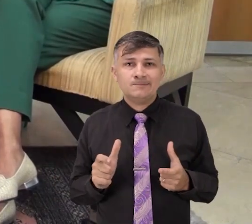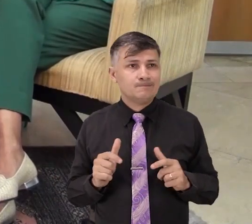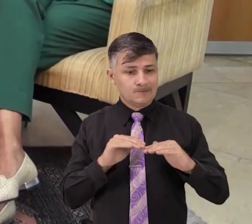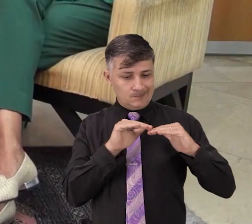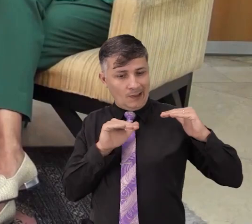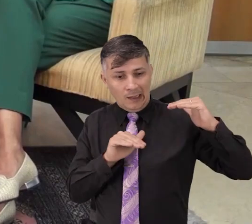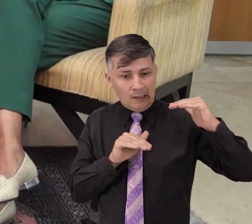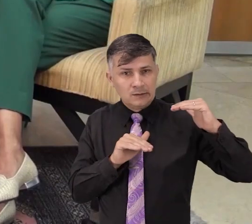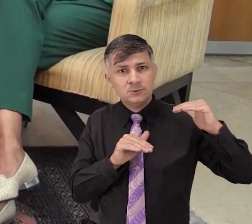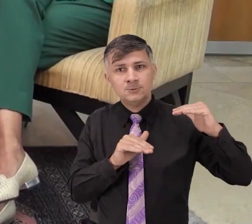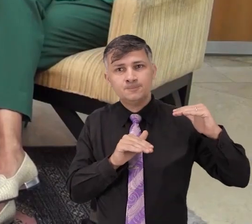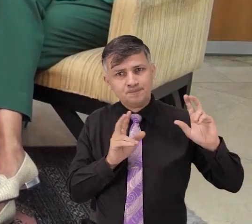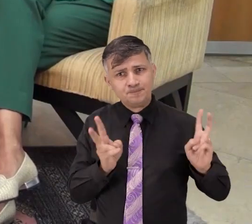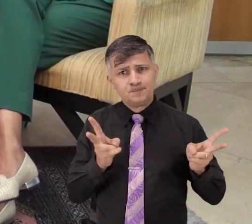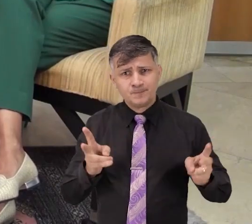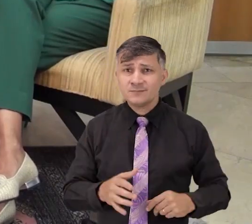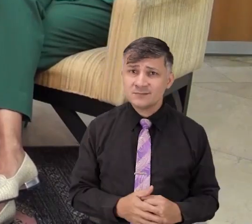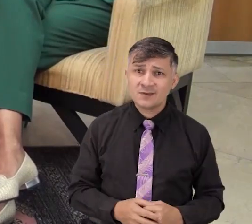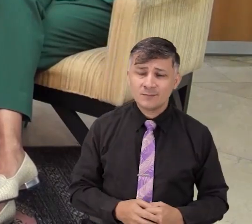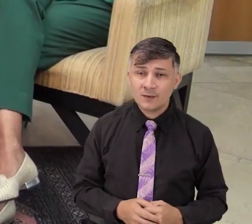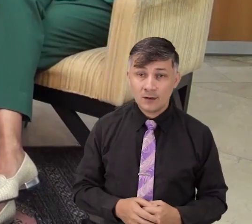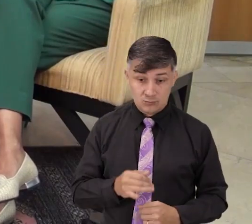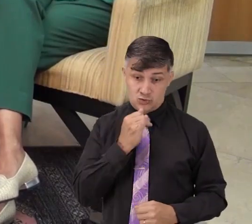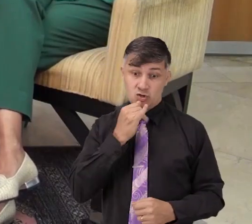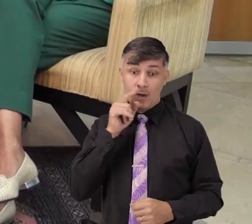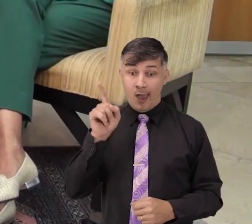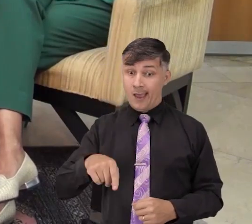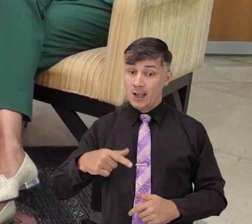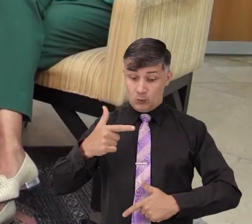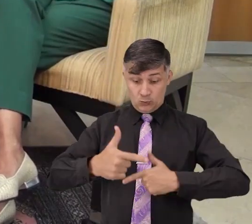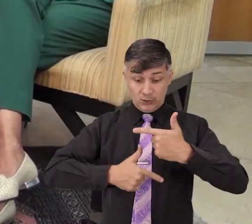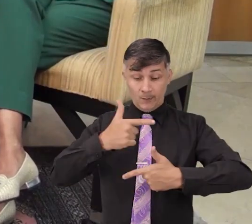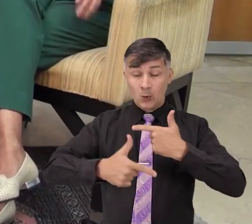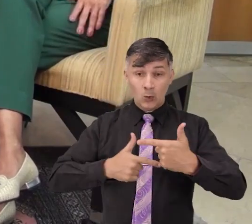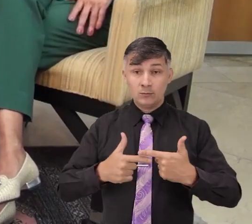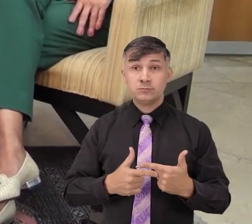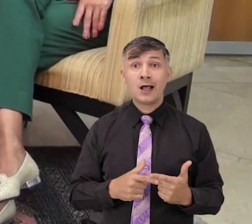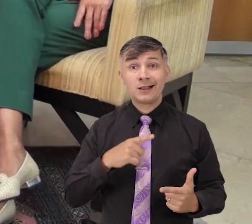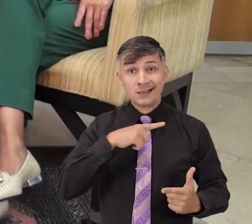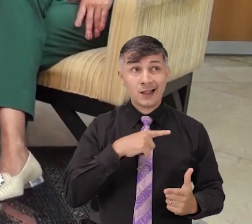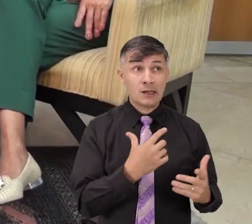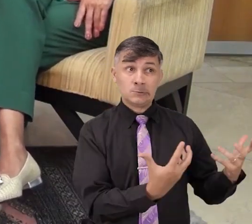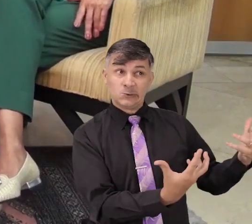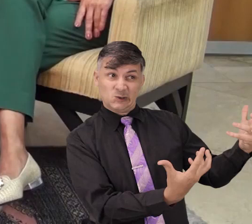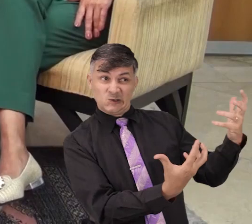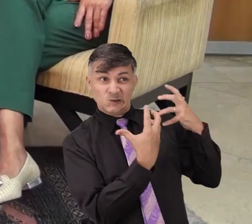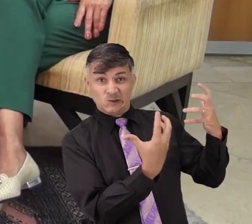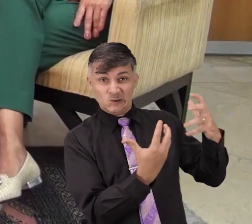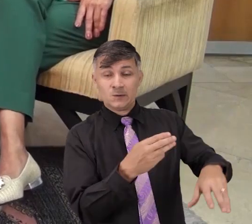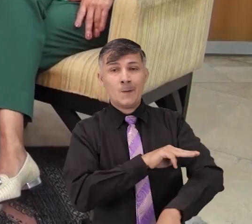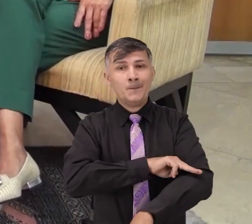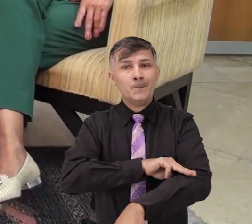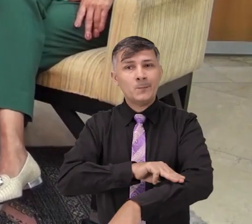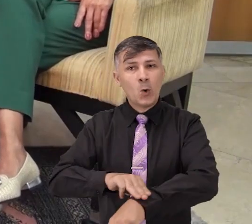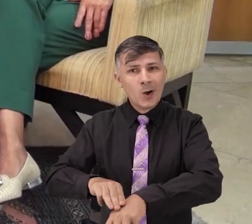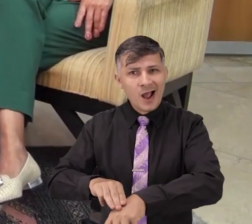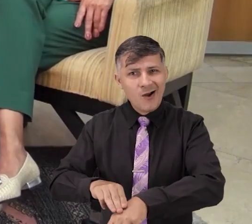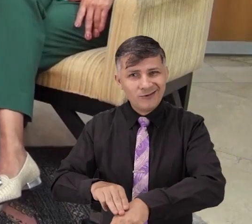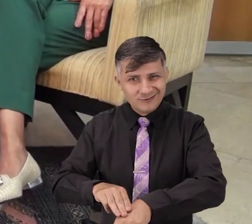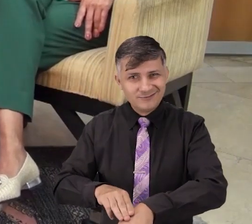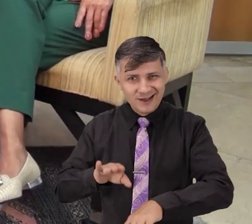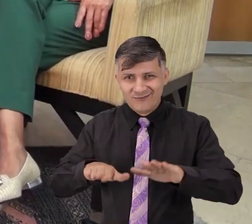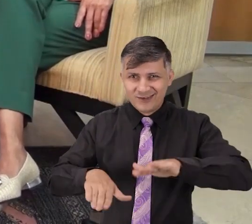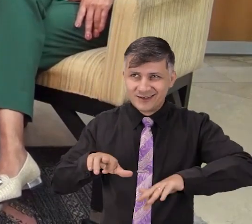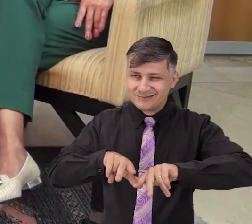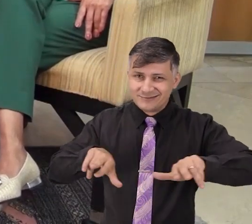que sofre um assédio moral, né? Aquela coisa de você colocar-se assim, fulano, entendeu? Vira ali para a parede, você